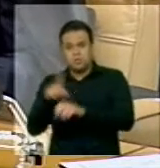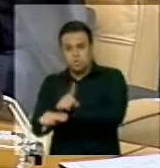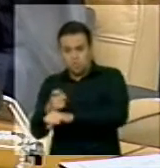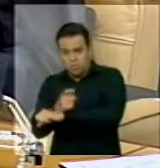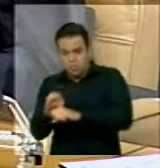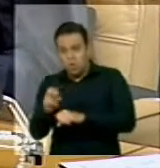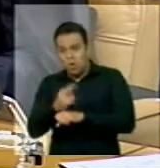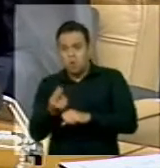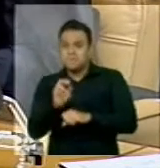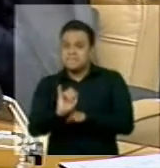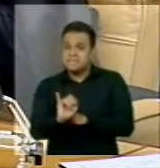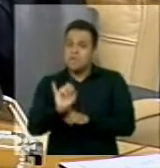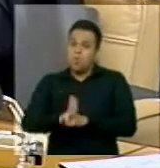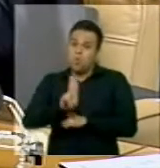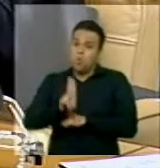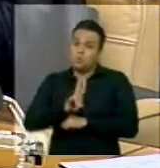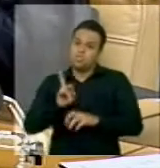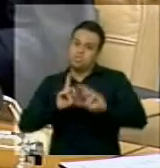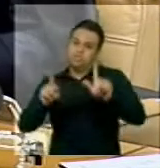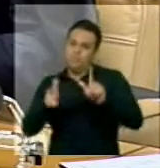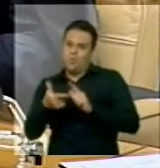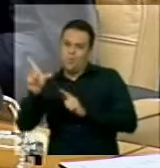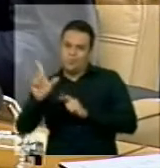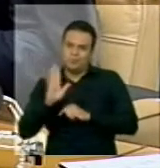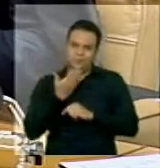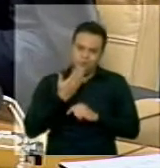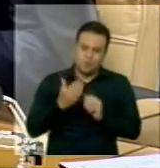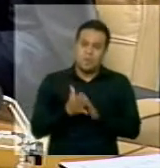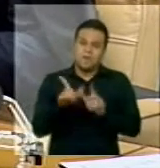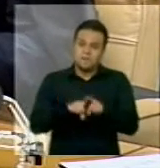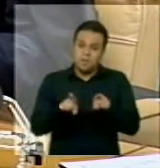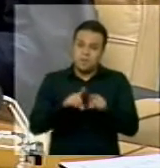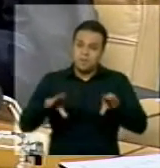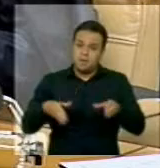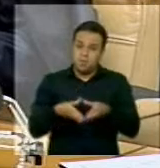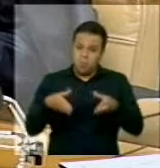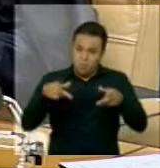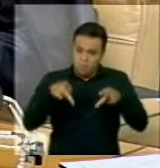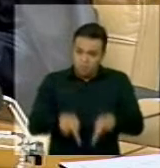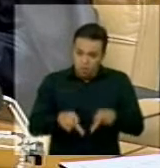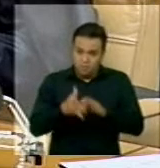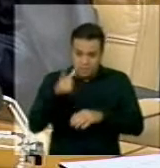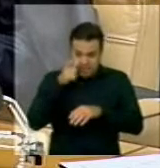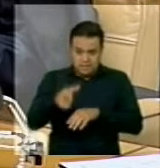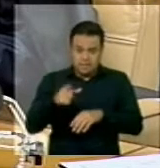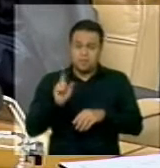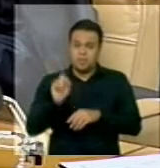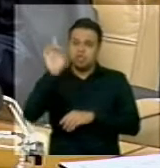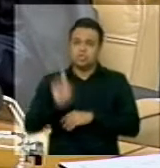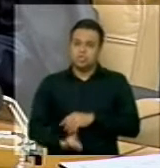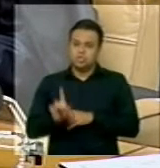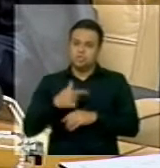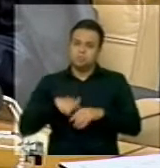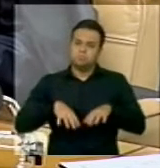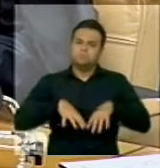outra forma. Artigo 14. Dever-se-á reconhecer aos povos interessados os direitos de propriedade e de posse